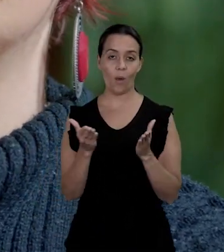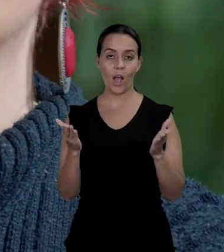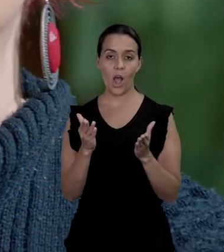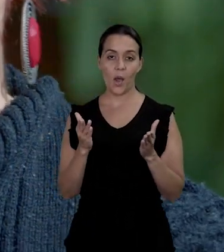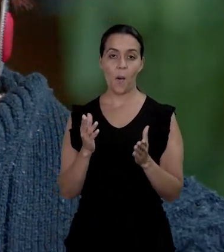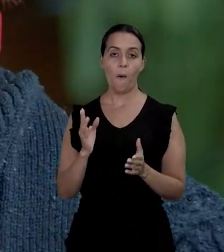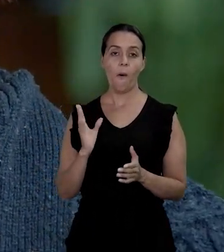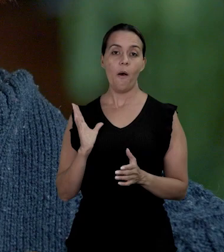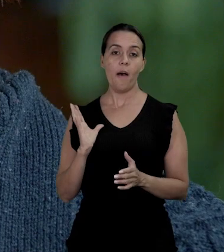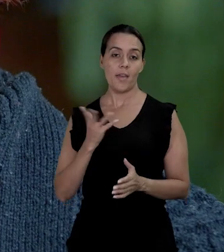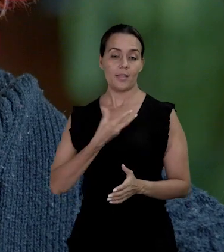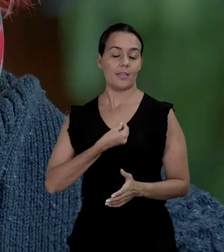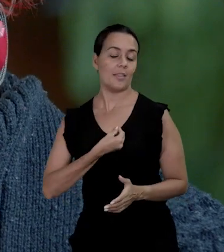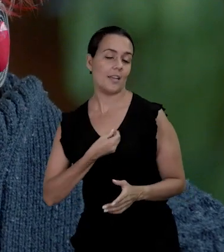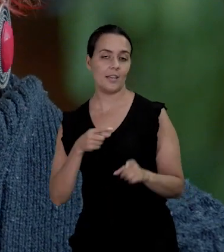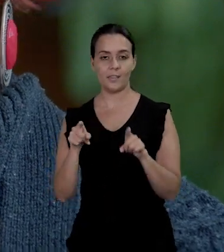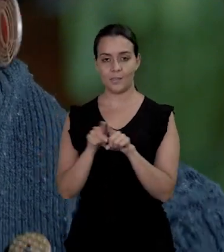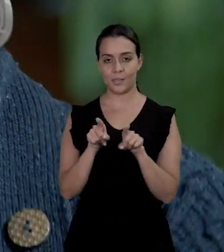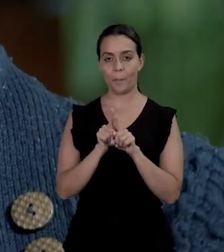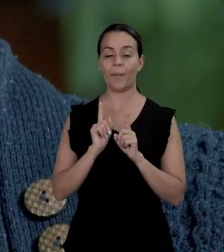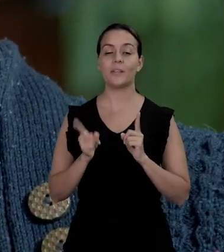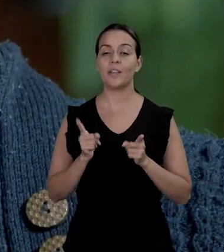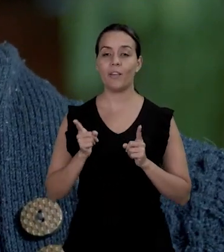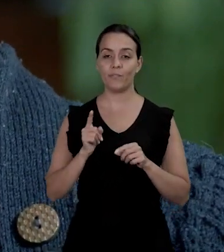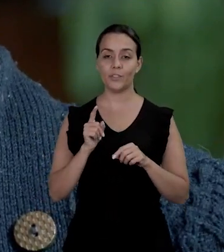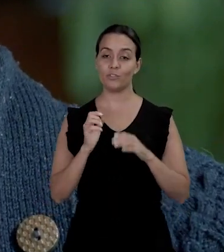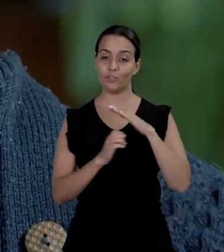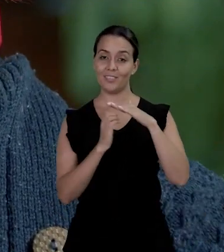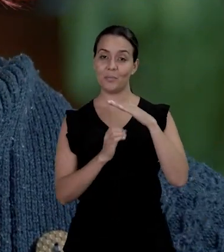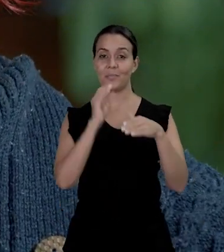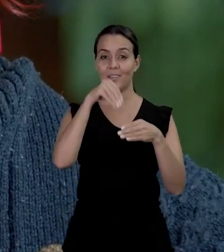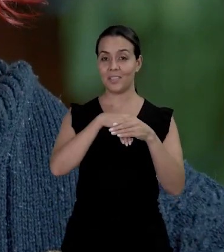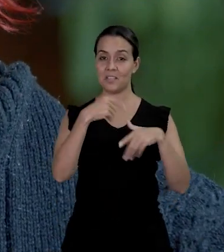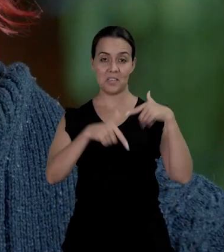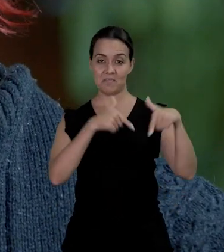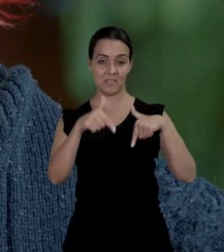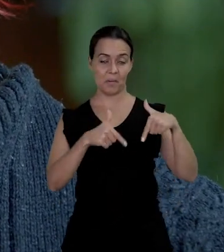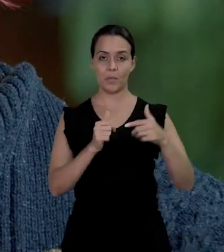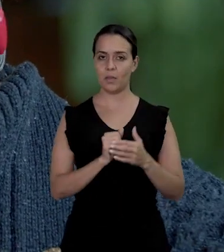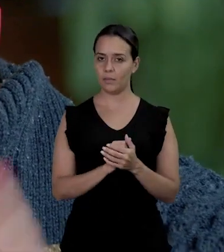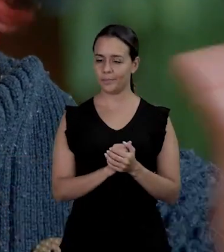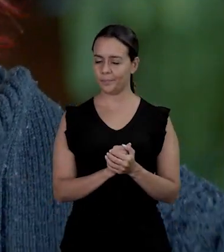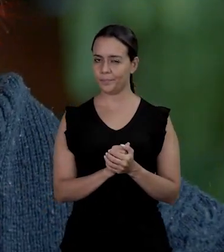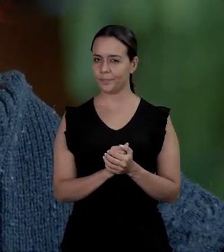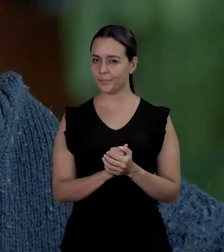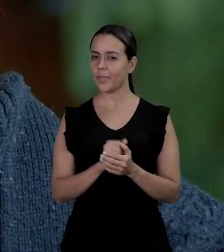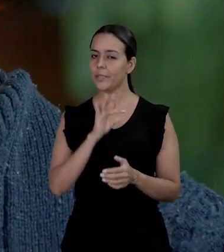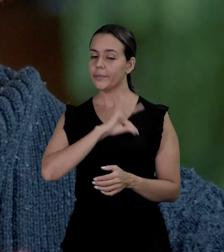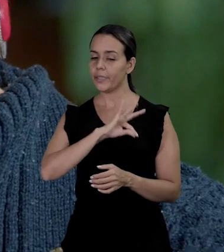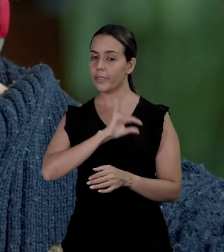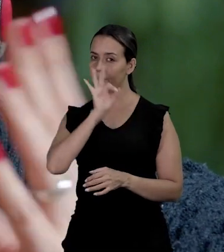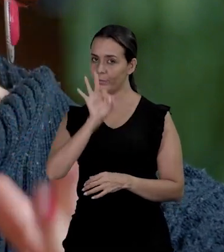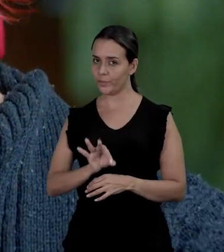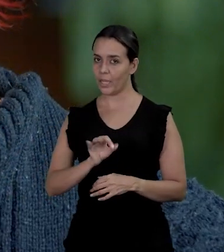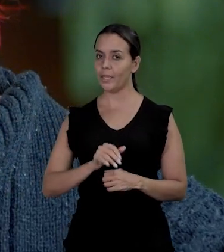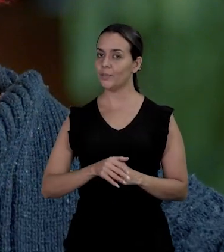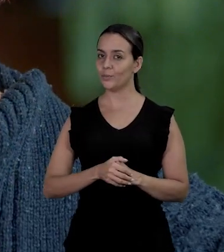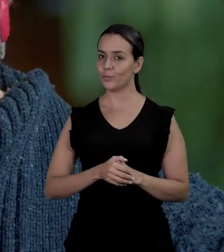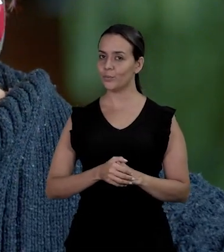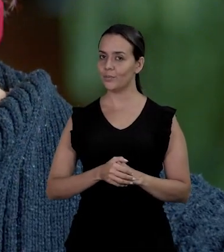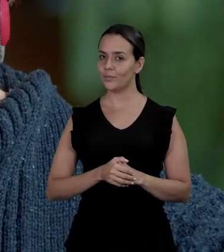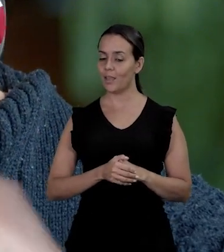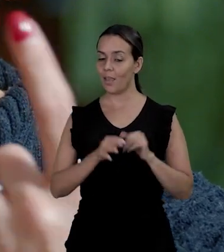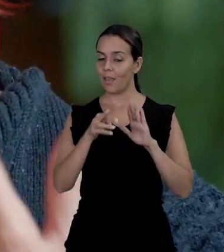uma travesti ou uma mulher trans, temos uma travesti na empresa. Mas, poxa, ela é integrada mesmo? Ela recebe um salário